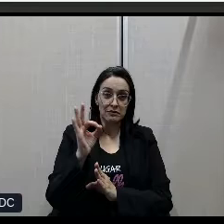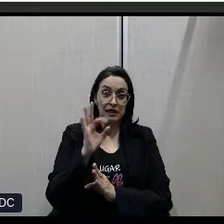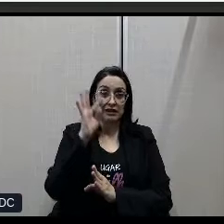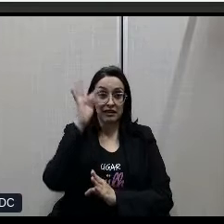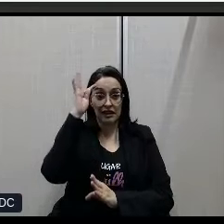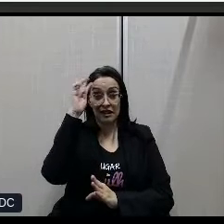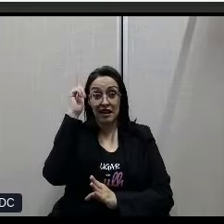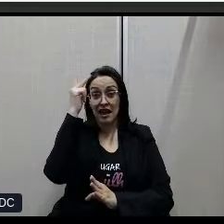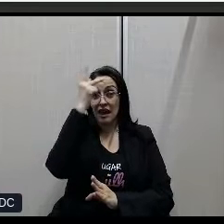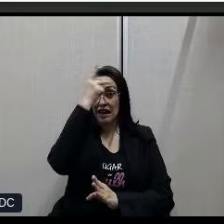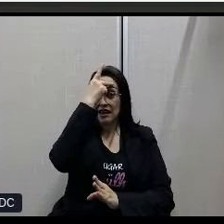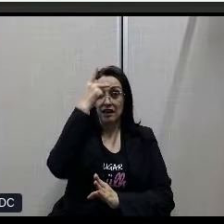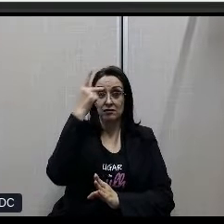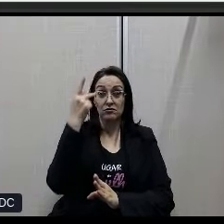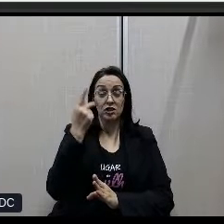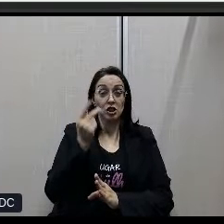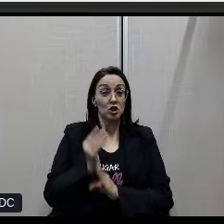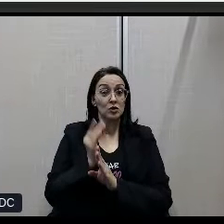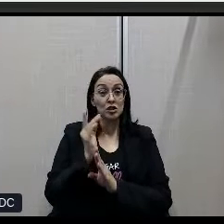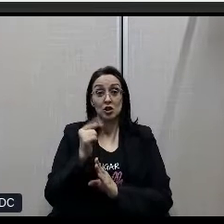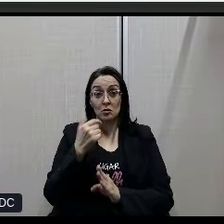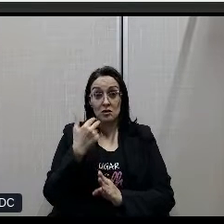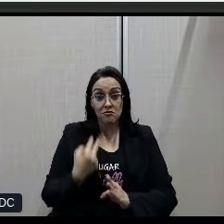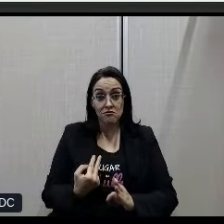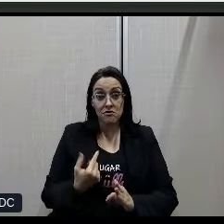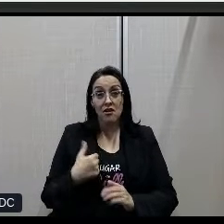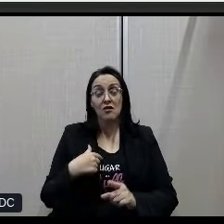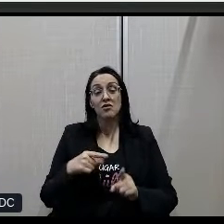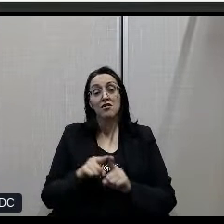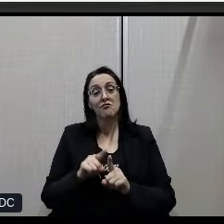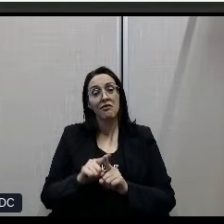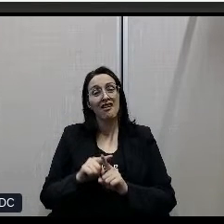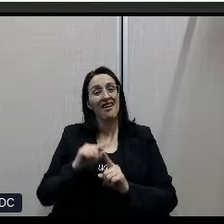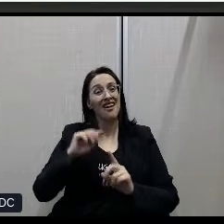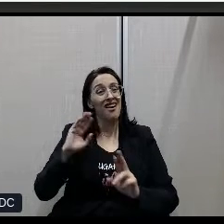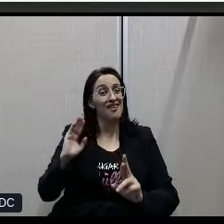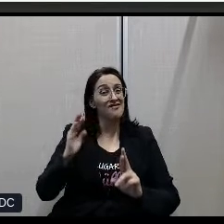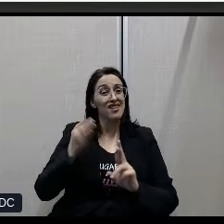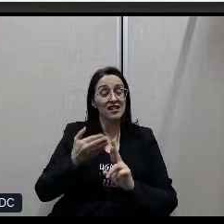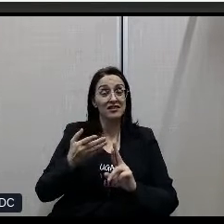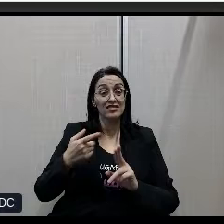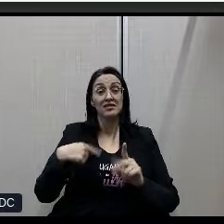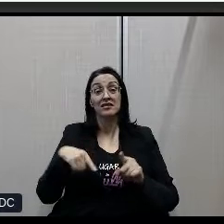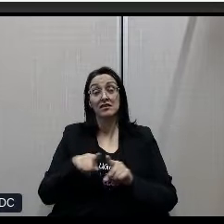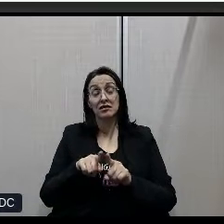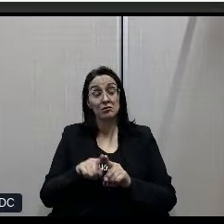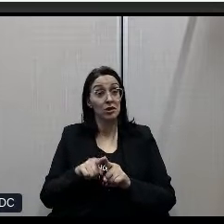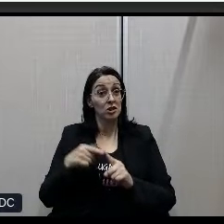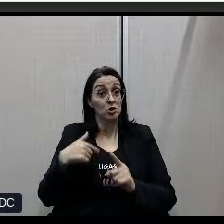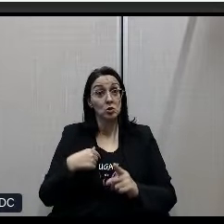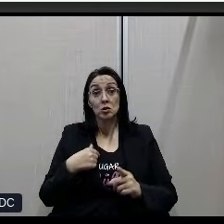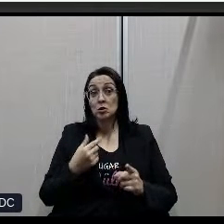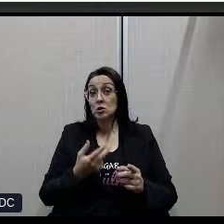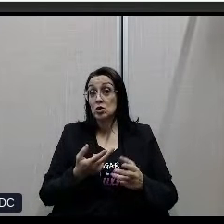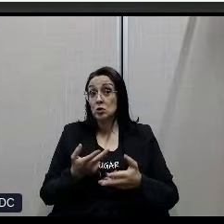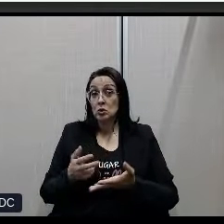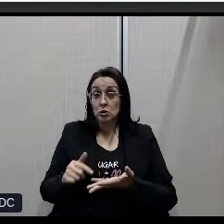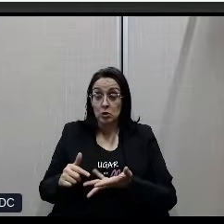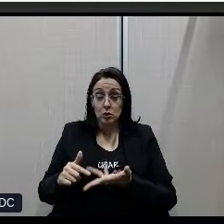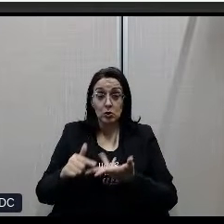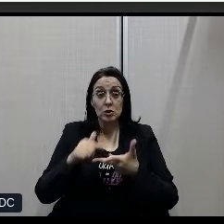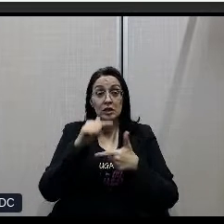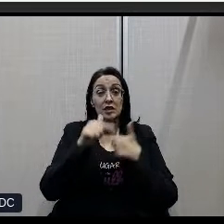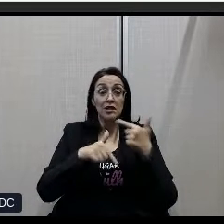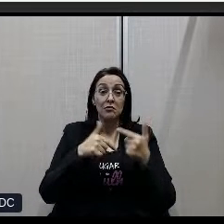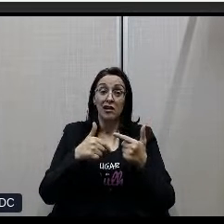TDAH, não teria conhecido tanto de referências que precisei correr atrás para fazer esse trabalho, ou sequer eu